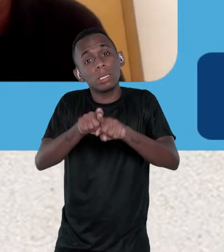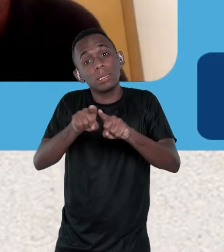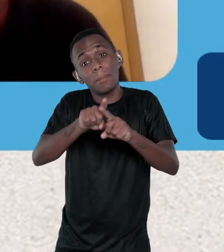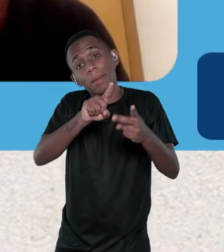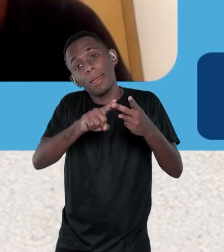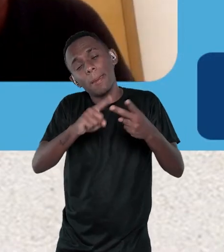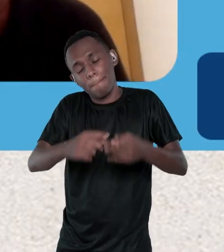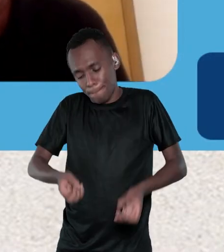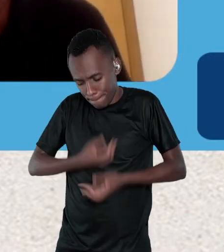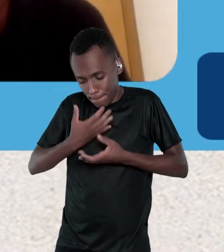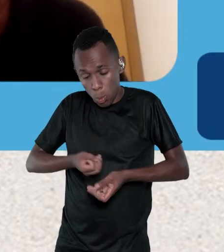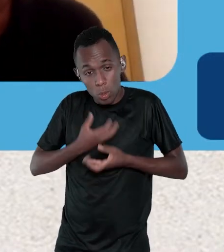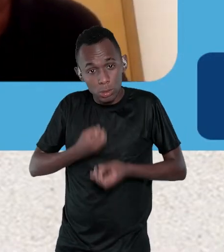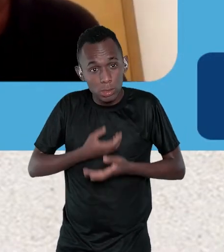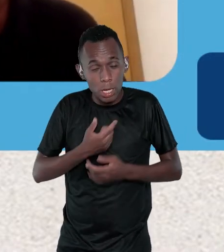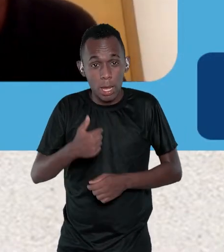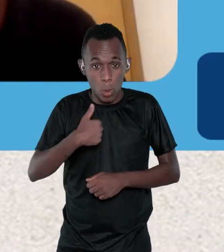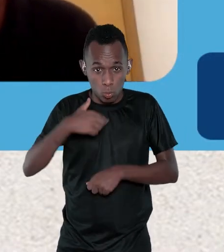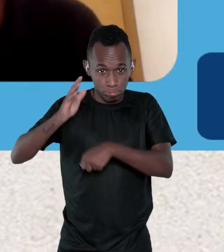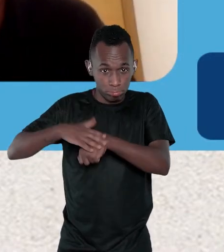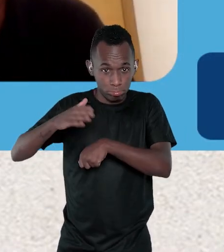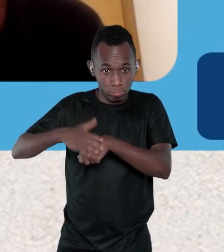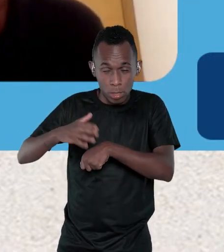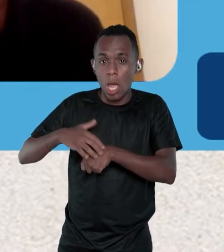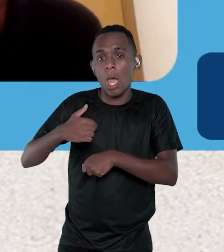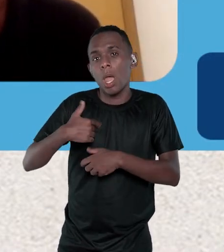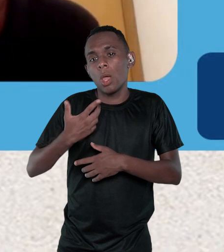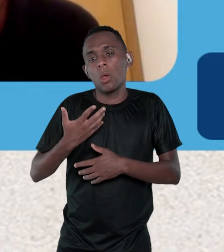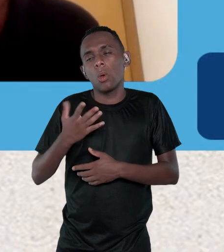adorava música e poesia.